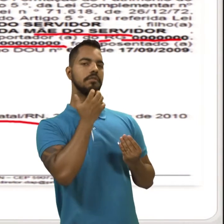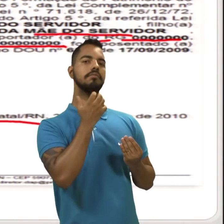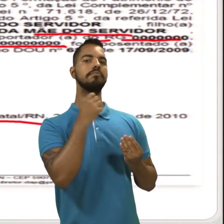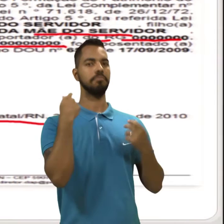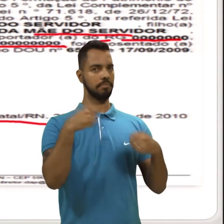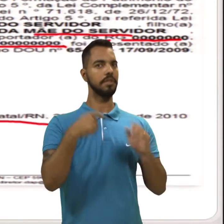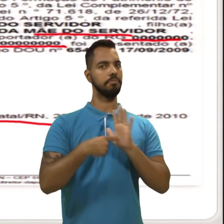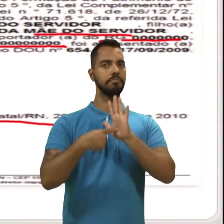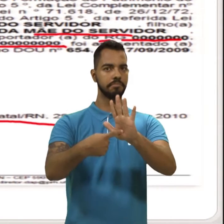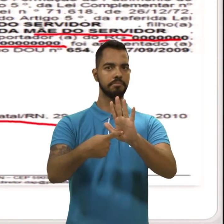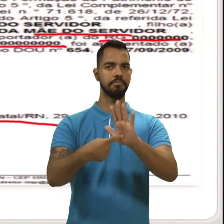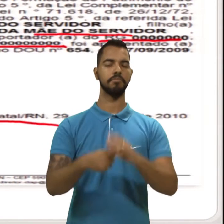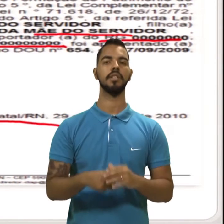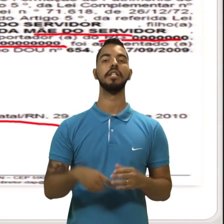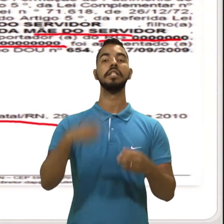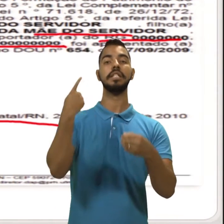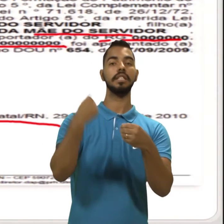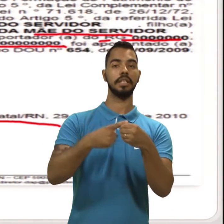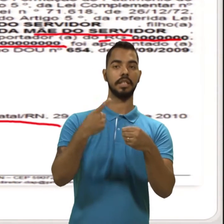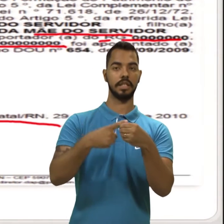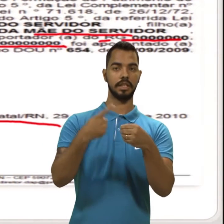nome da cidade,